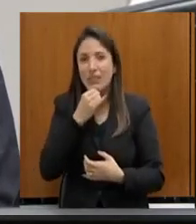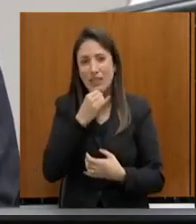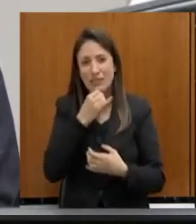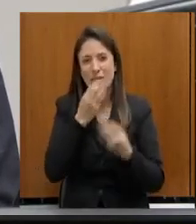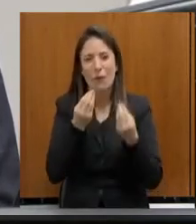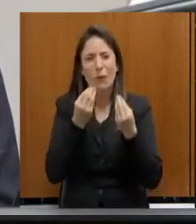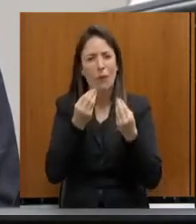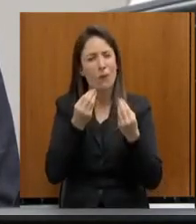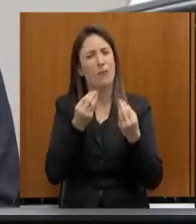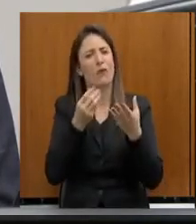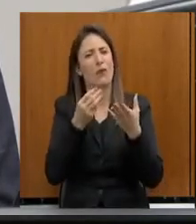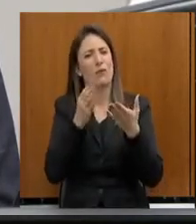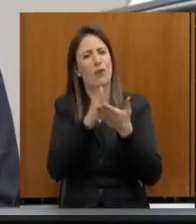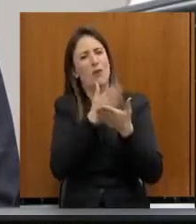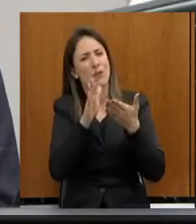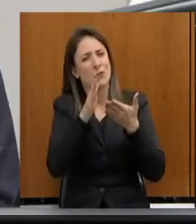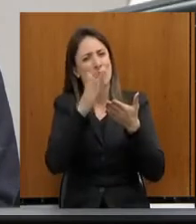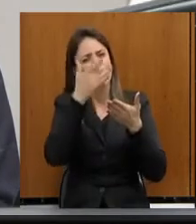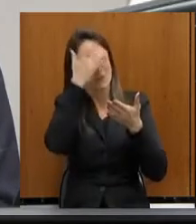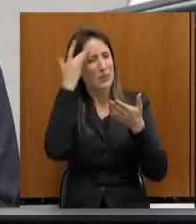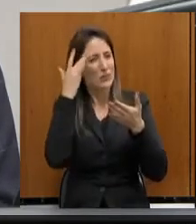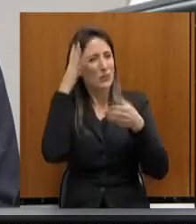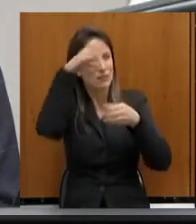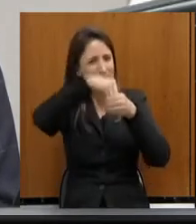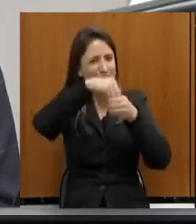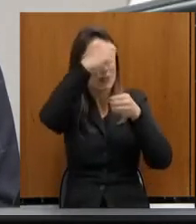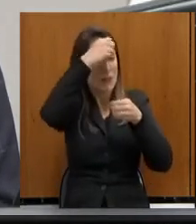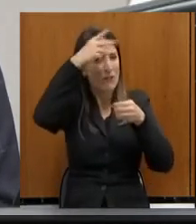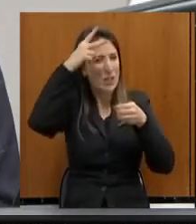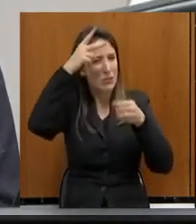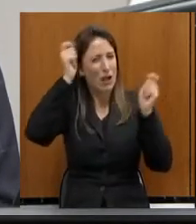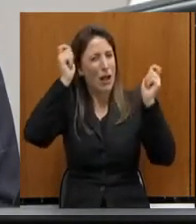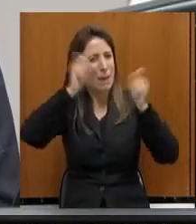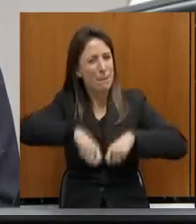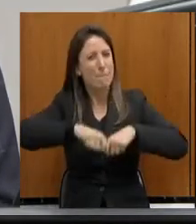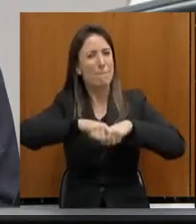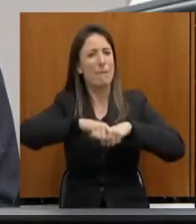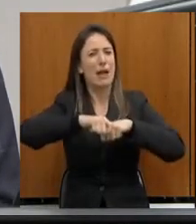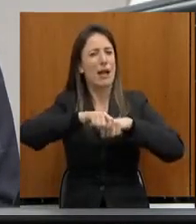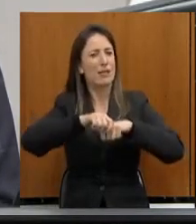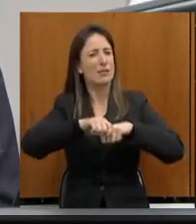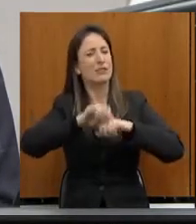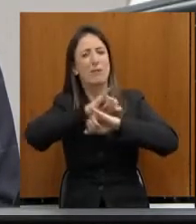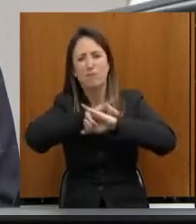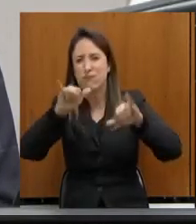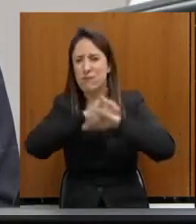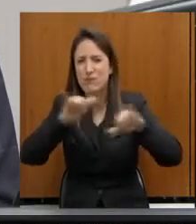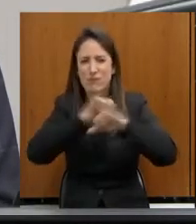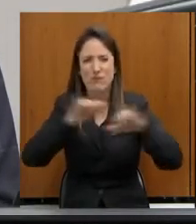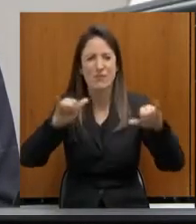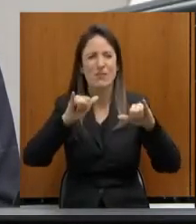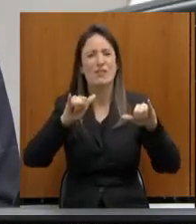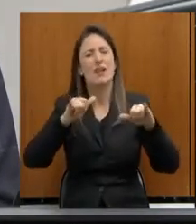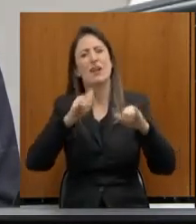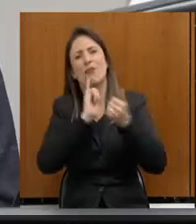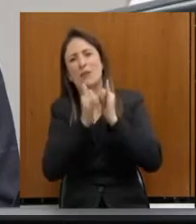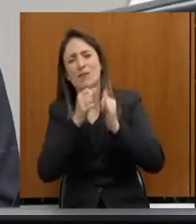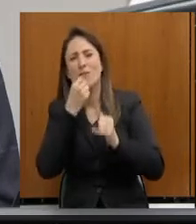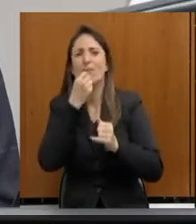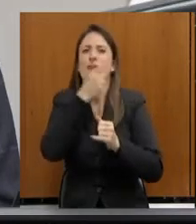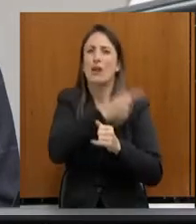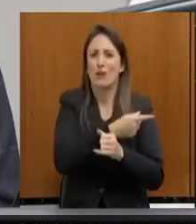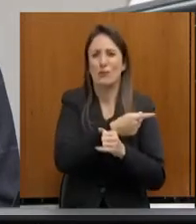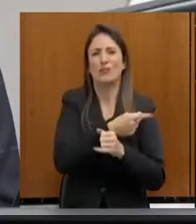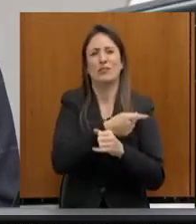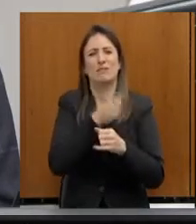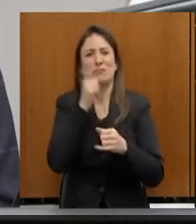capacidade da Prefeitura de divulgar fake News e informações inverídicos sobre esses pontos